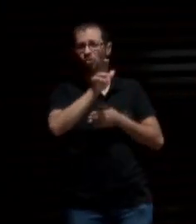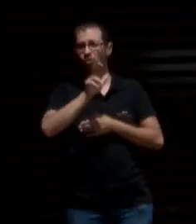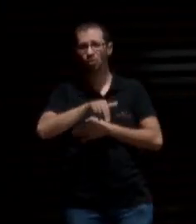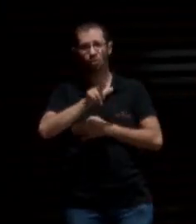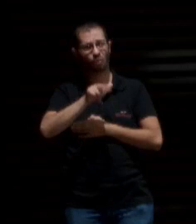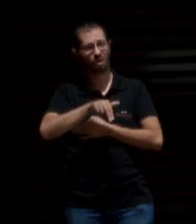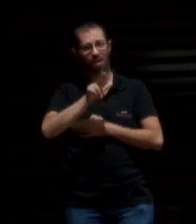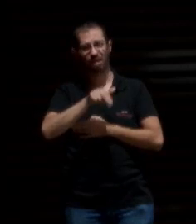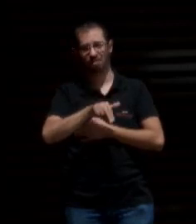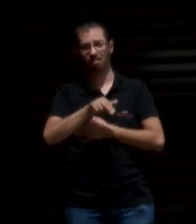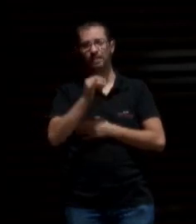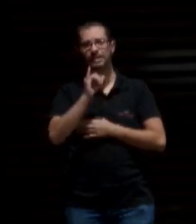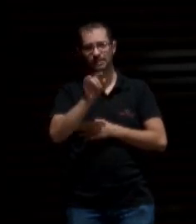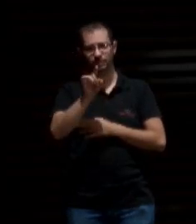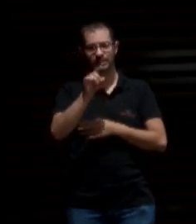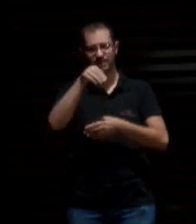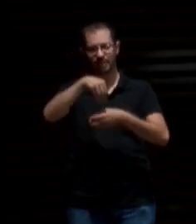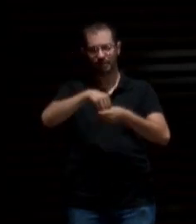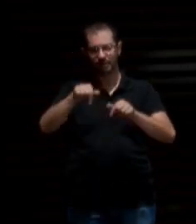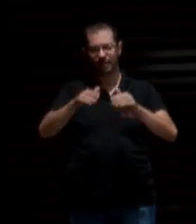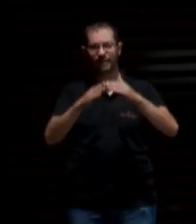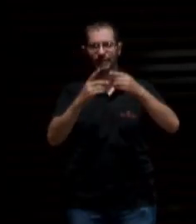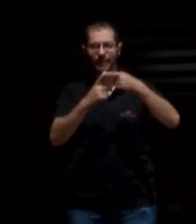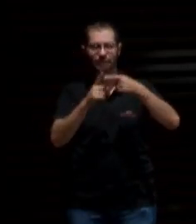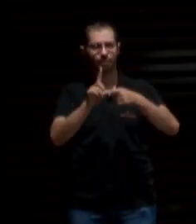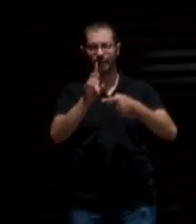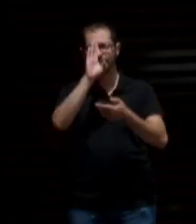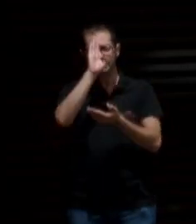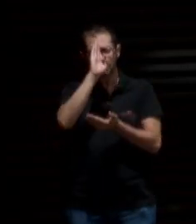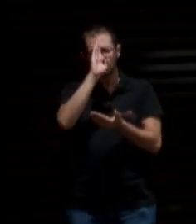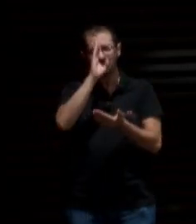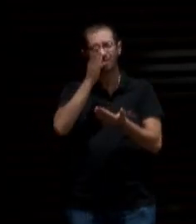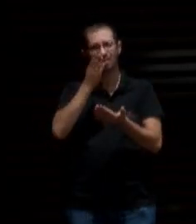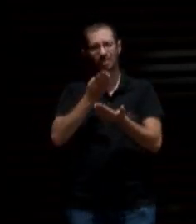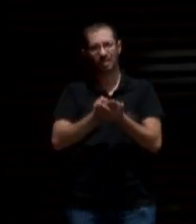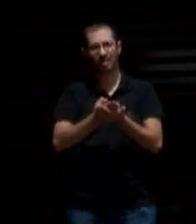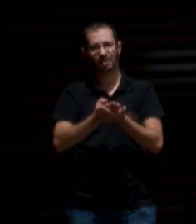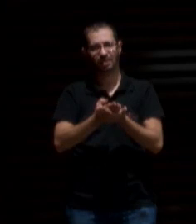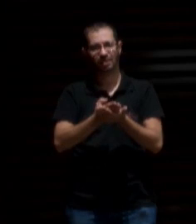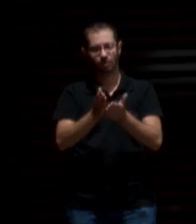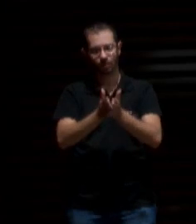Amado, se você está na igreja, mas não nasceu de novo, essa palavra é para você.